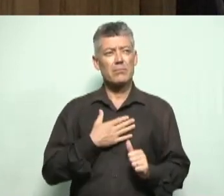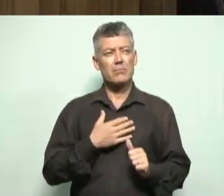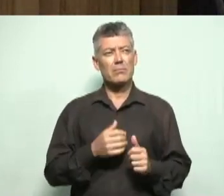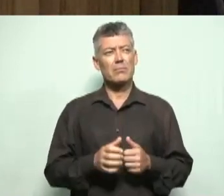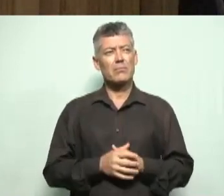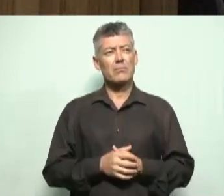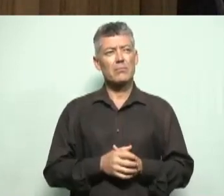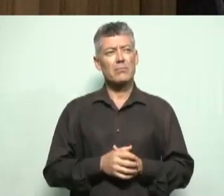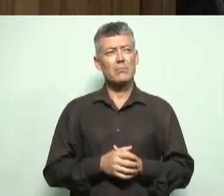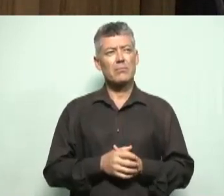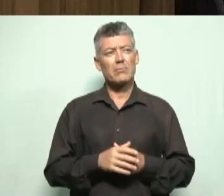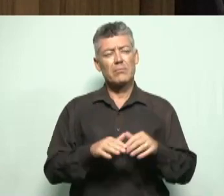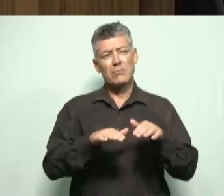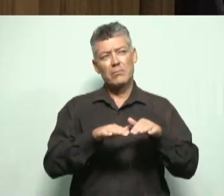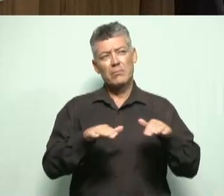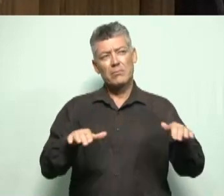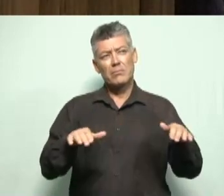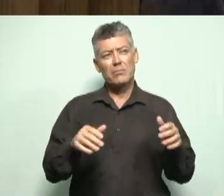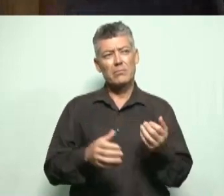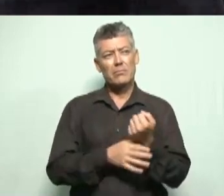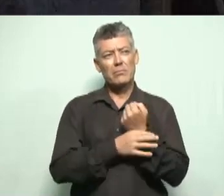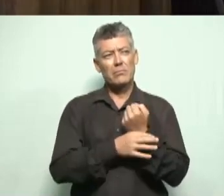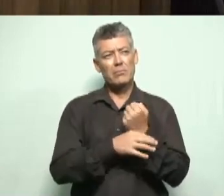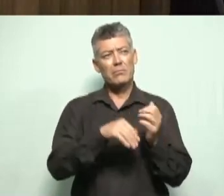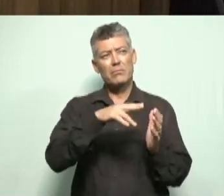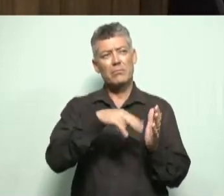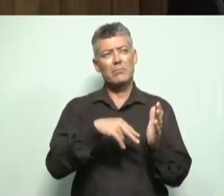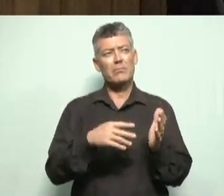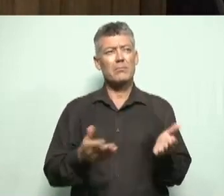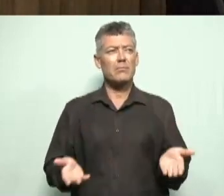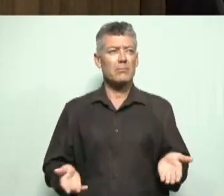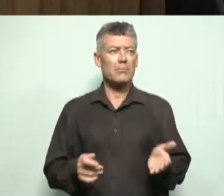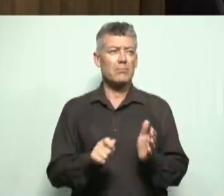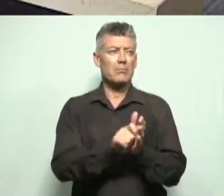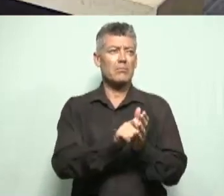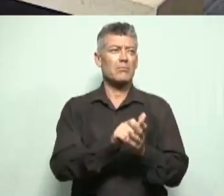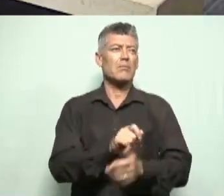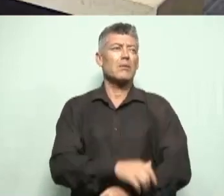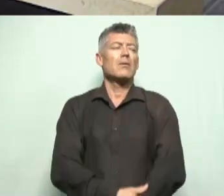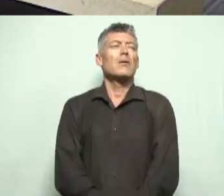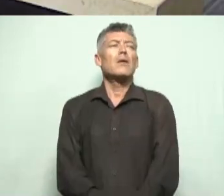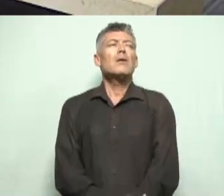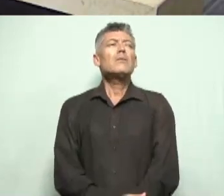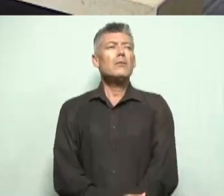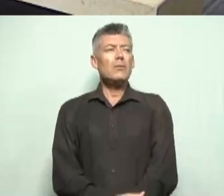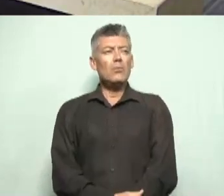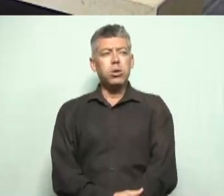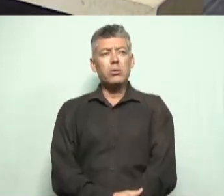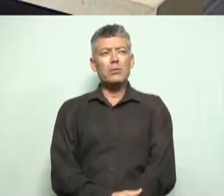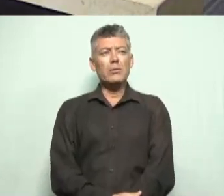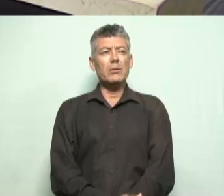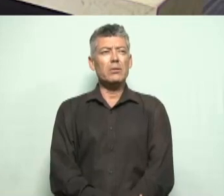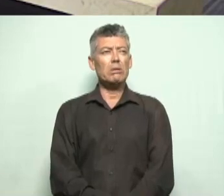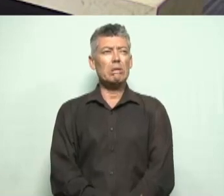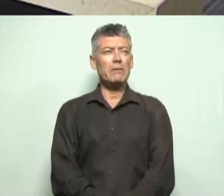da mesa diretora, desde o Poder Legislativo. Lida a ata, presidente.